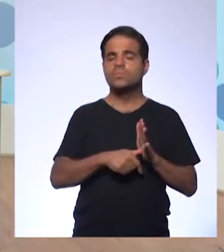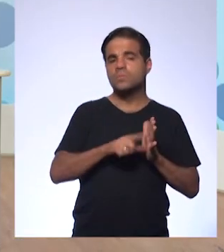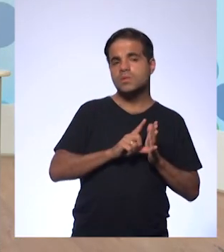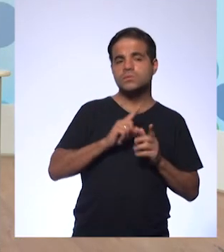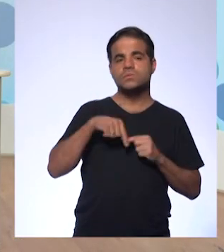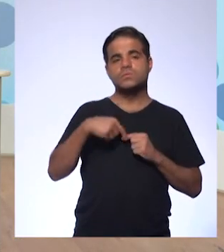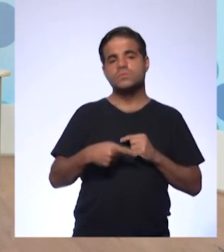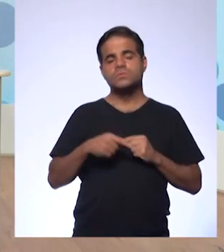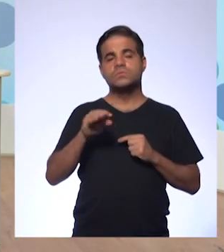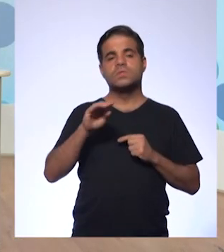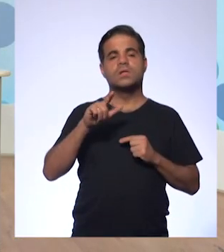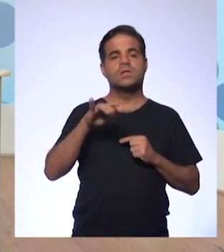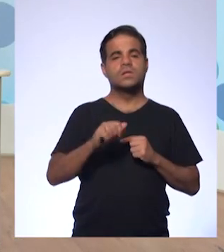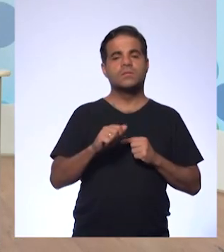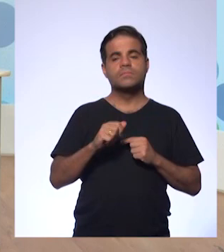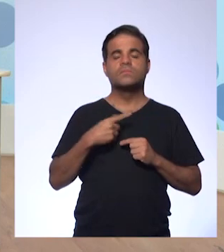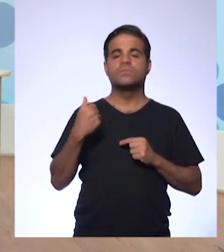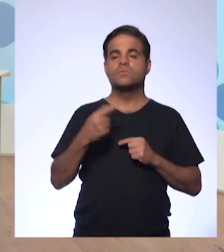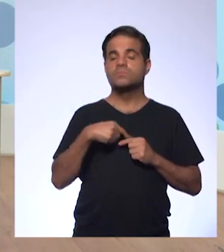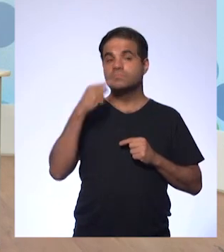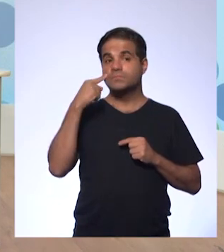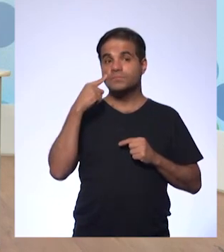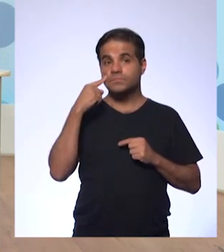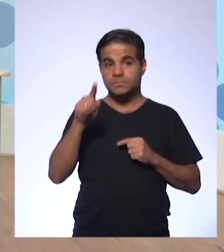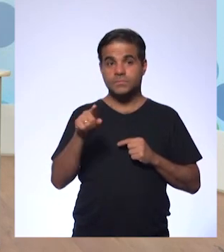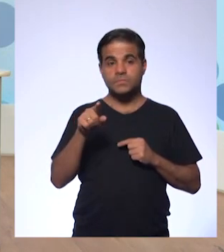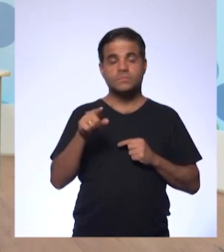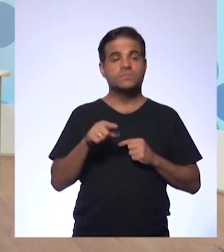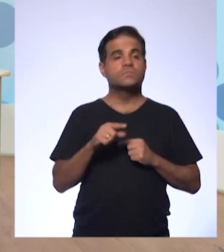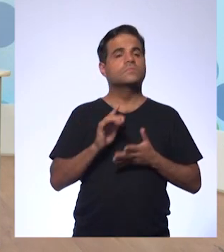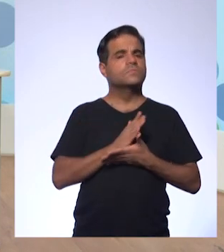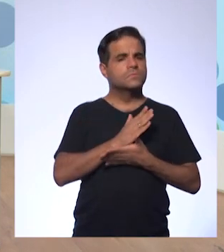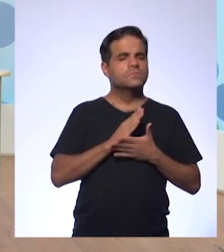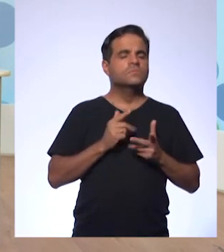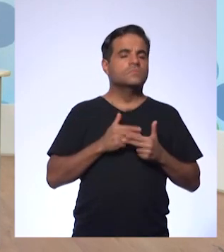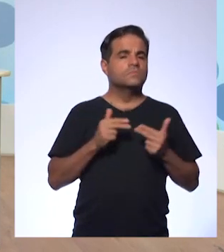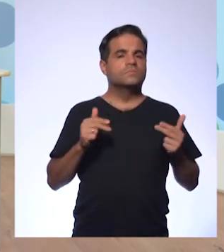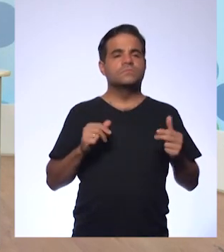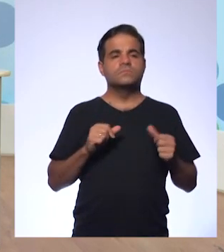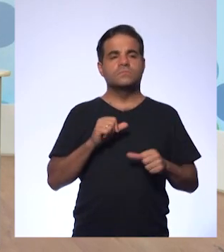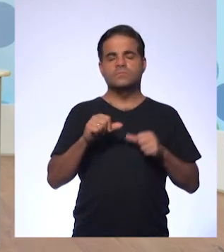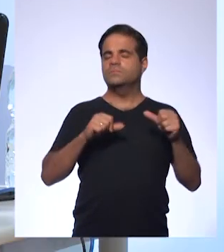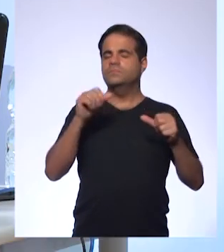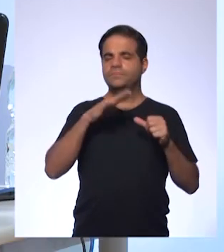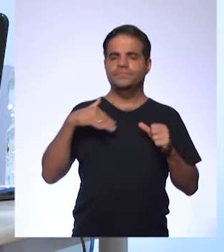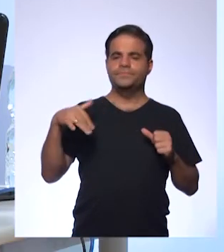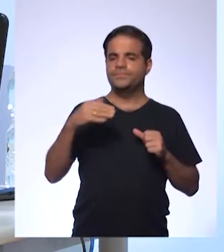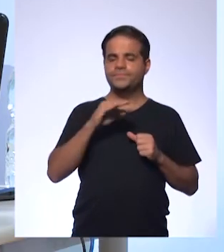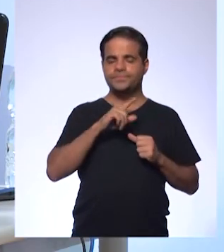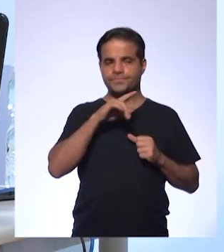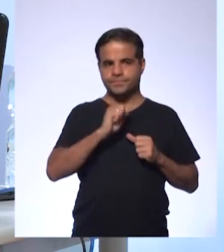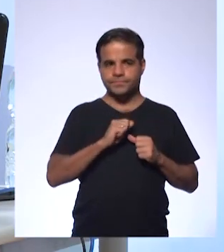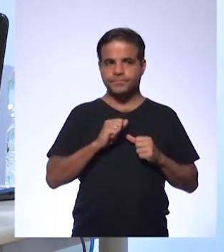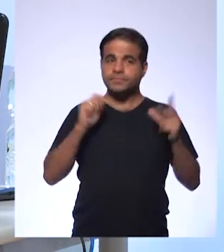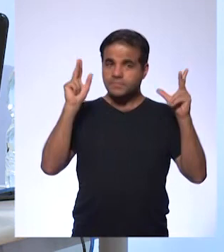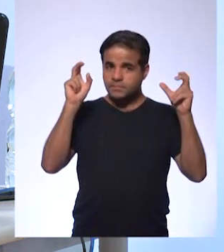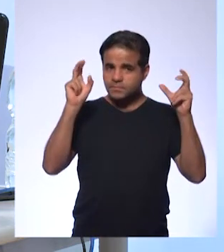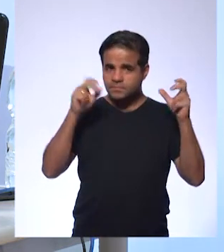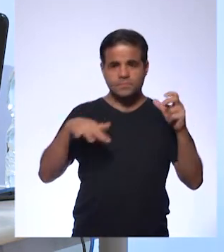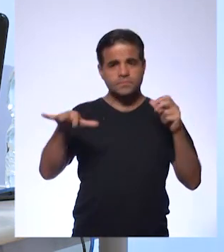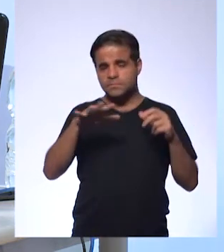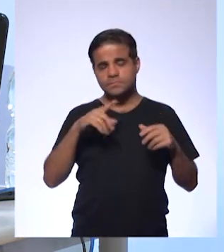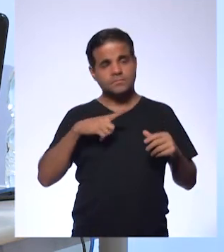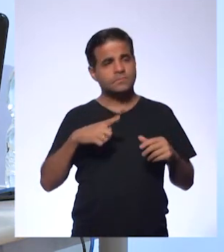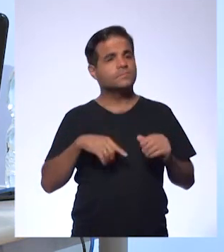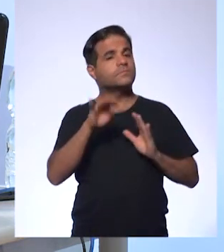depois, sobre clima. A gente viu ali algo sobre mudanças climáticas, que se trata de tempo. E a gente